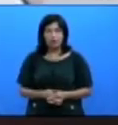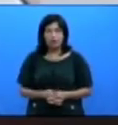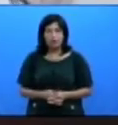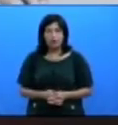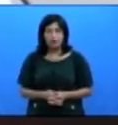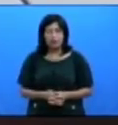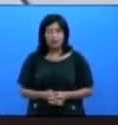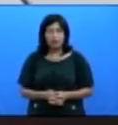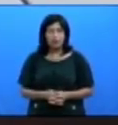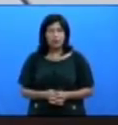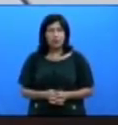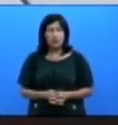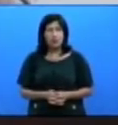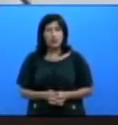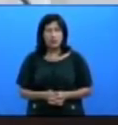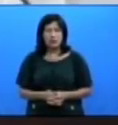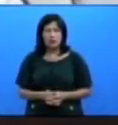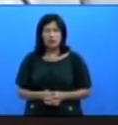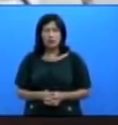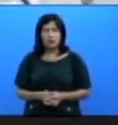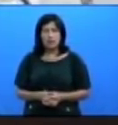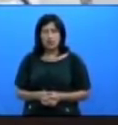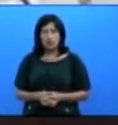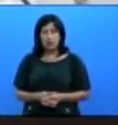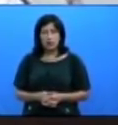Podemos proceder à leitura.